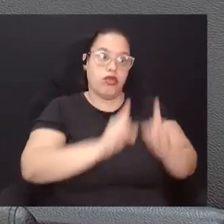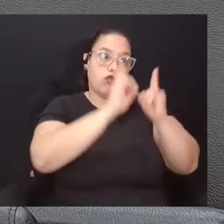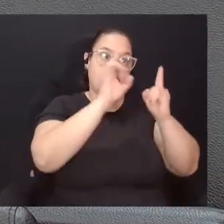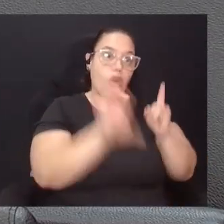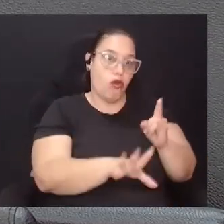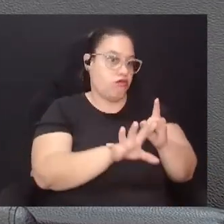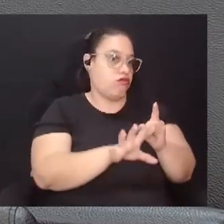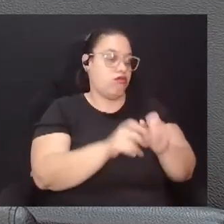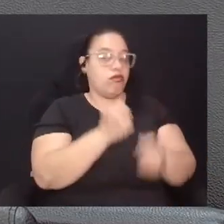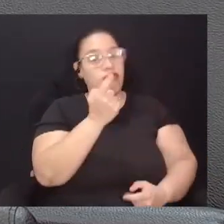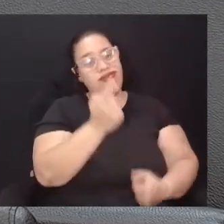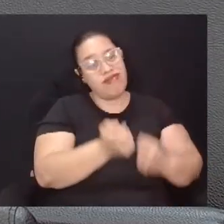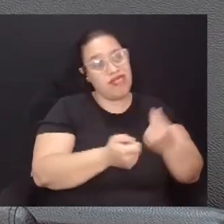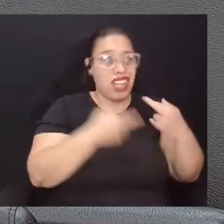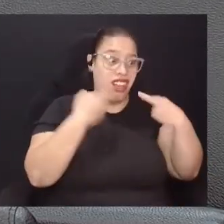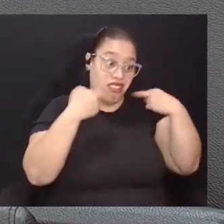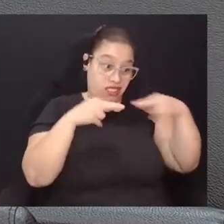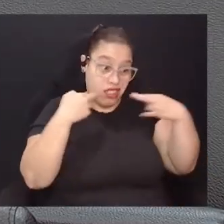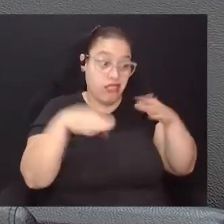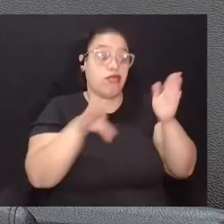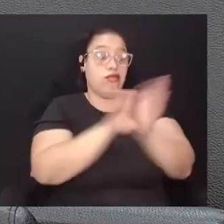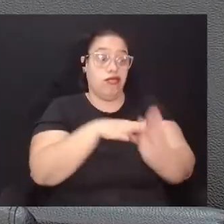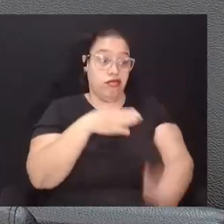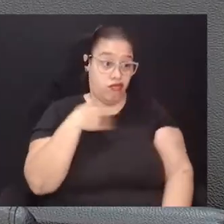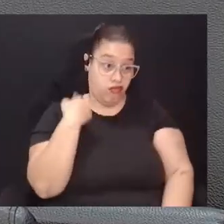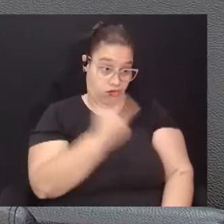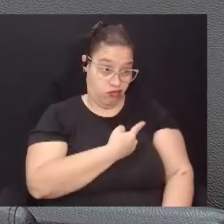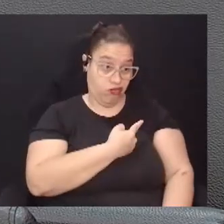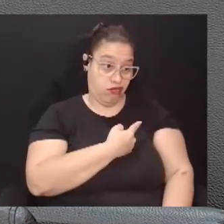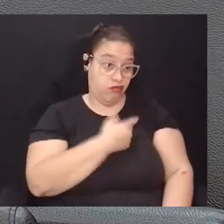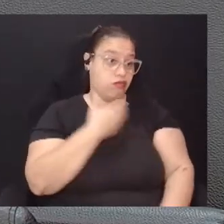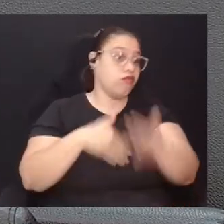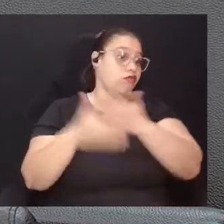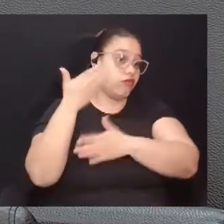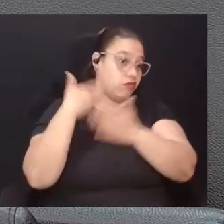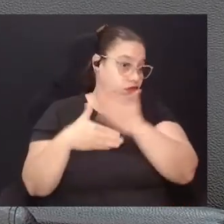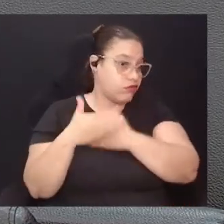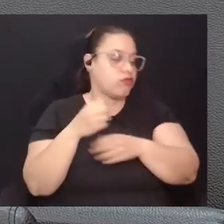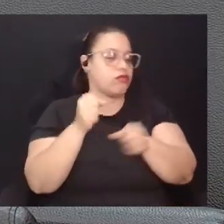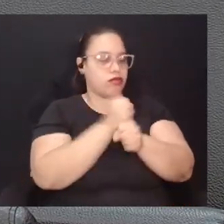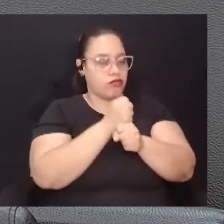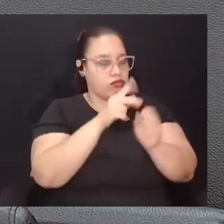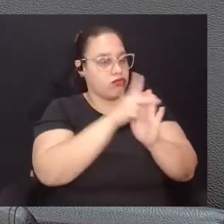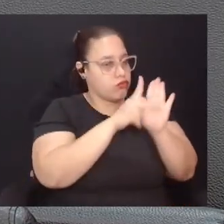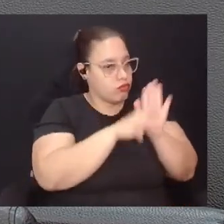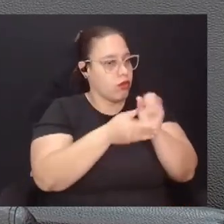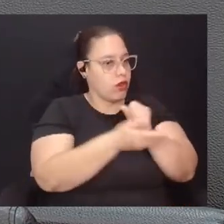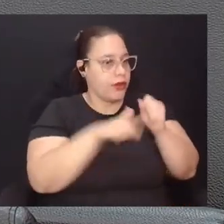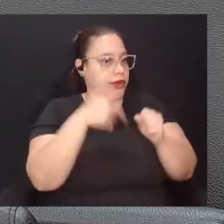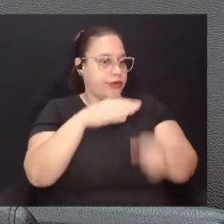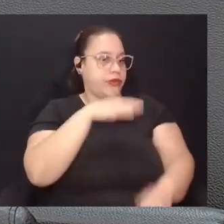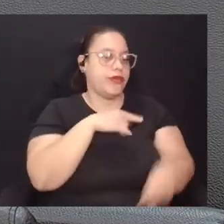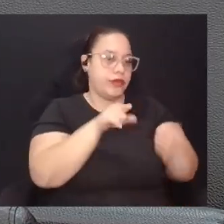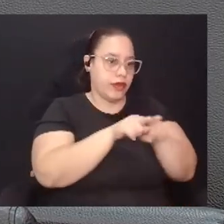um prédio. Então tinha algumas reclamações que chegaram para a gente ao longo do ano passado, e aí a gente estruturou o projeto baseado